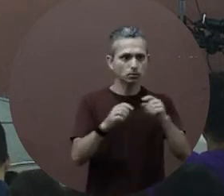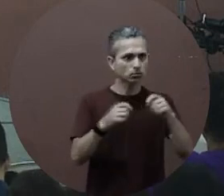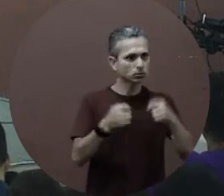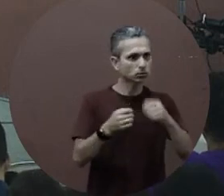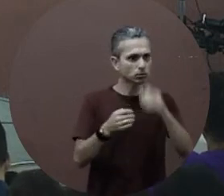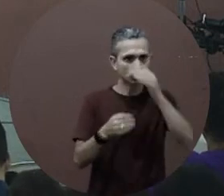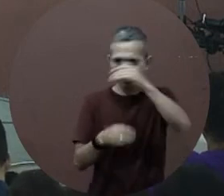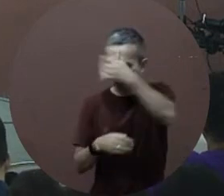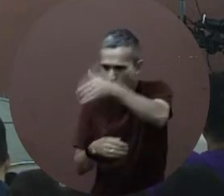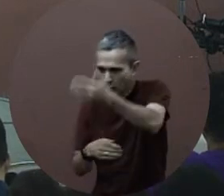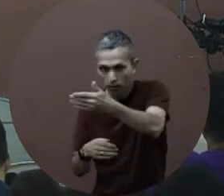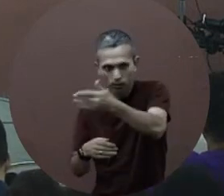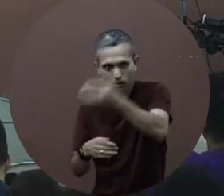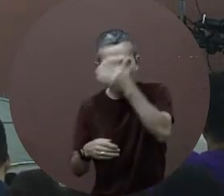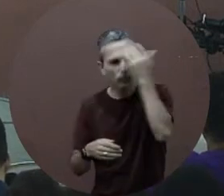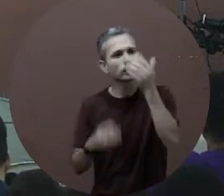casar.